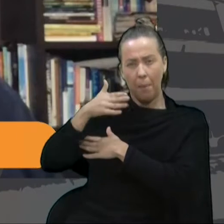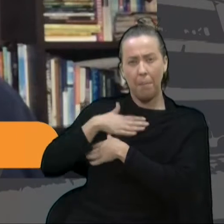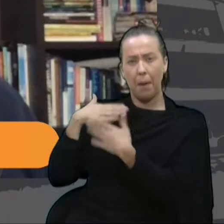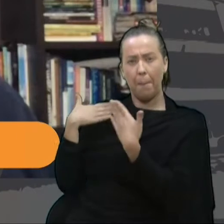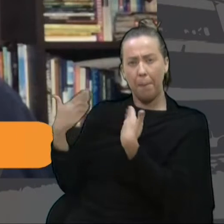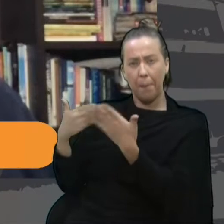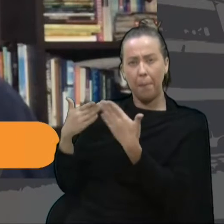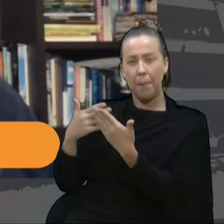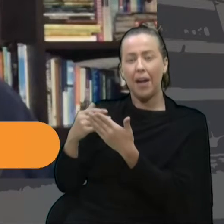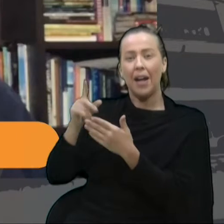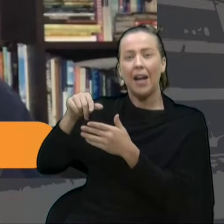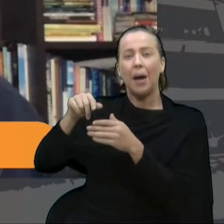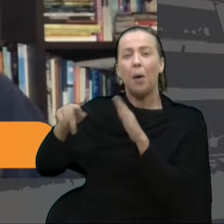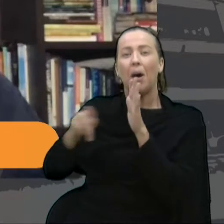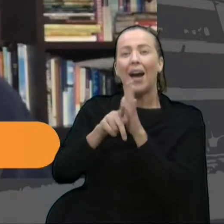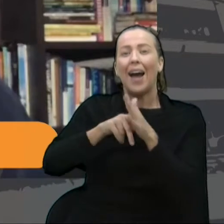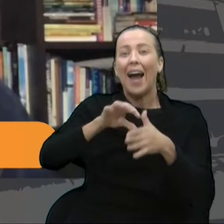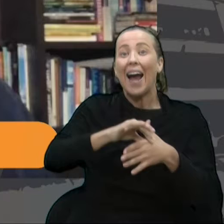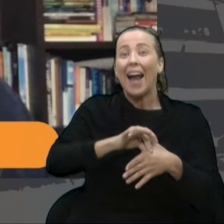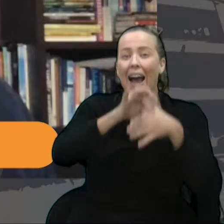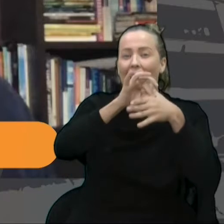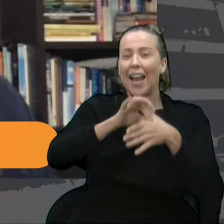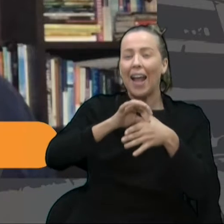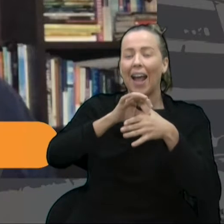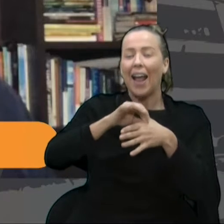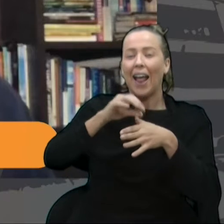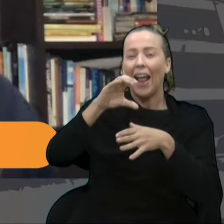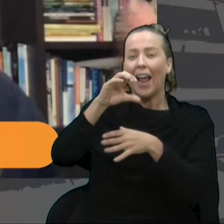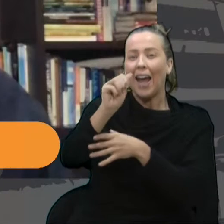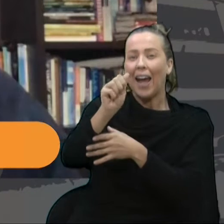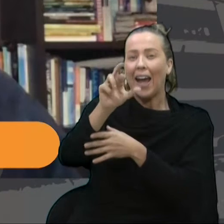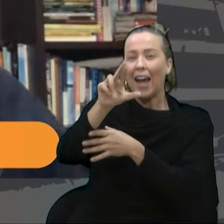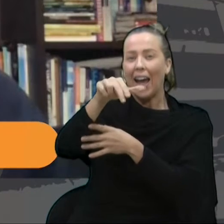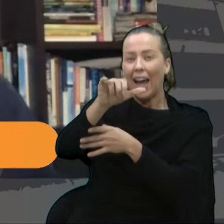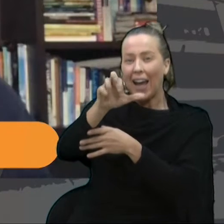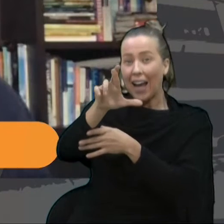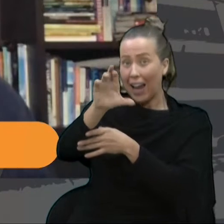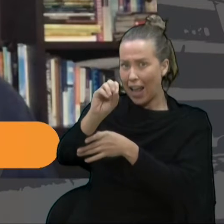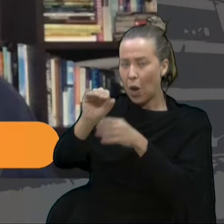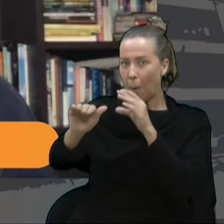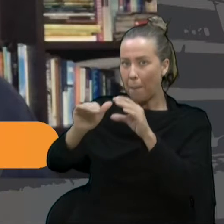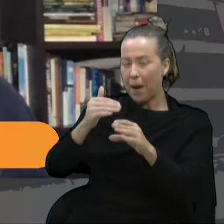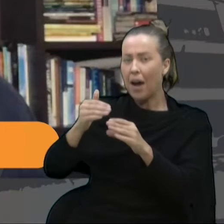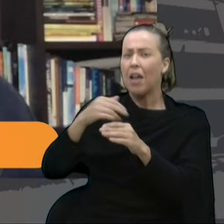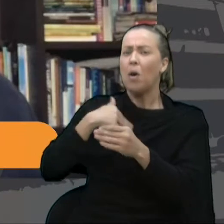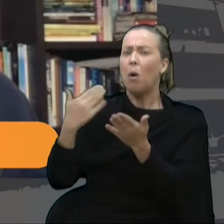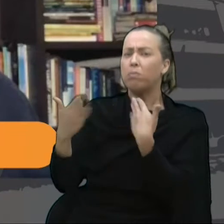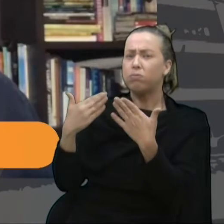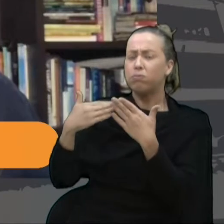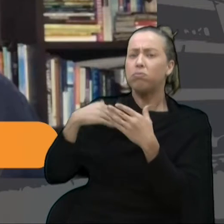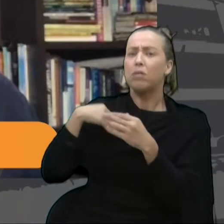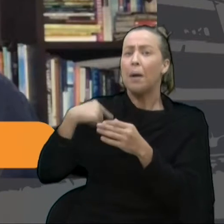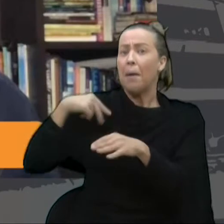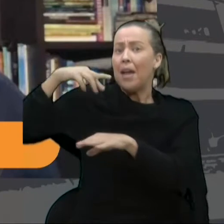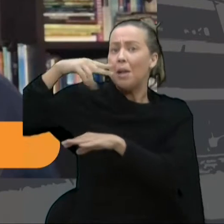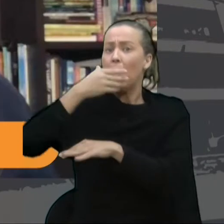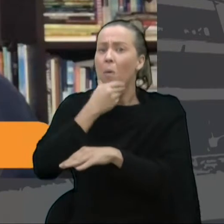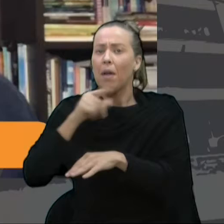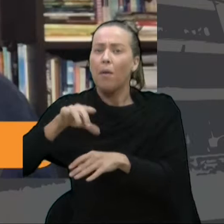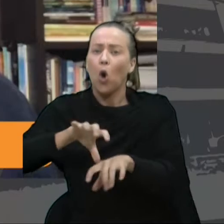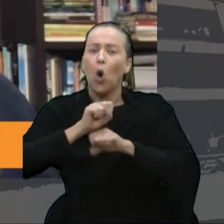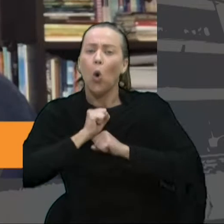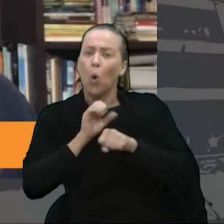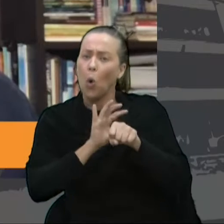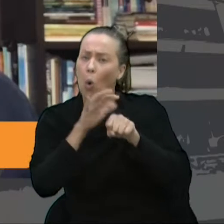mandando uma carne de carneiro lá do sul do Pará. Ele me disse, olha, eu não estou indo, estou mandando pelo meu irmão, porque eu tive